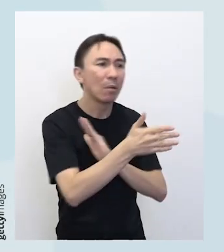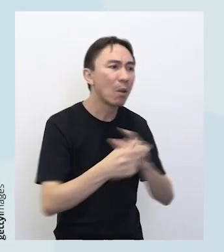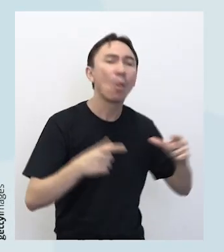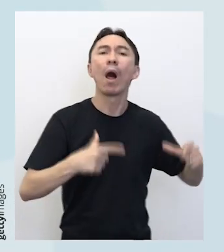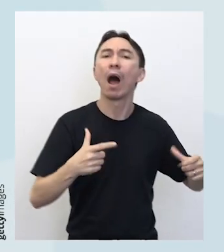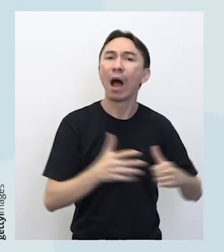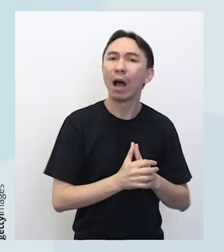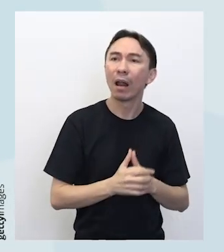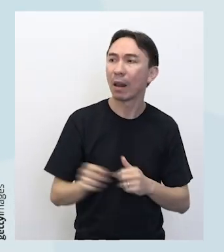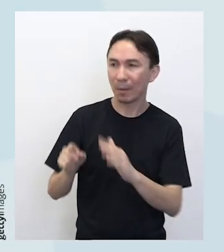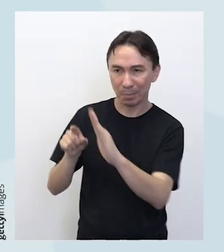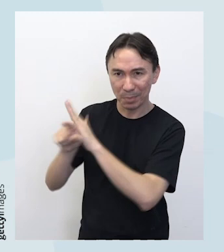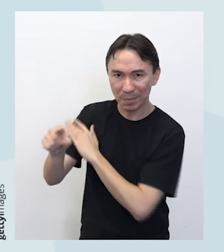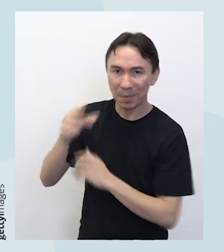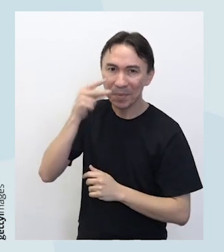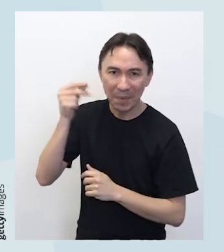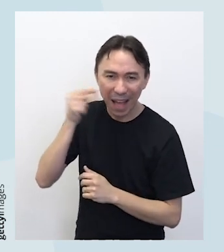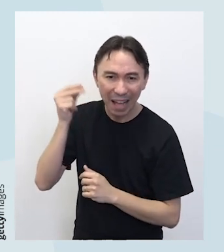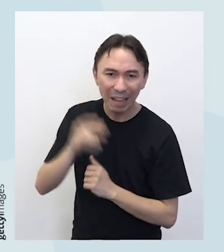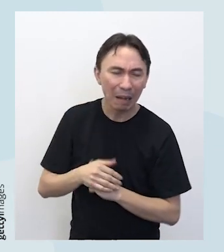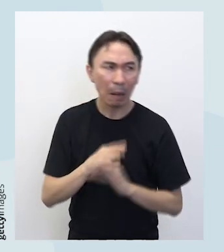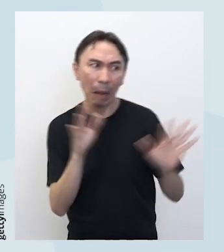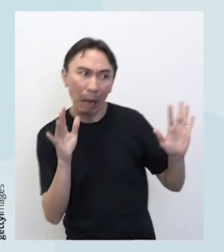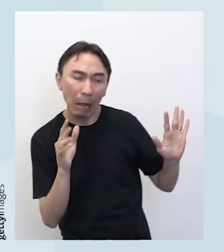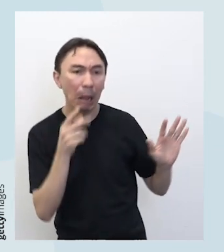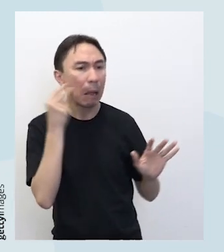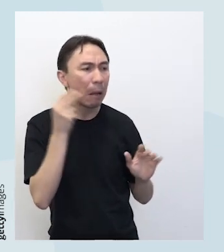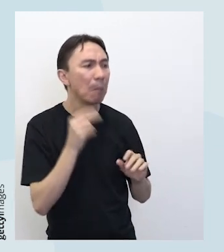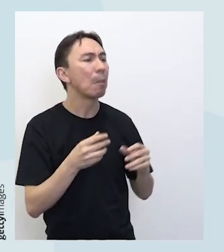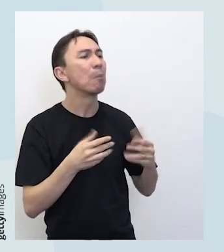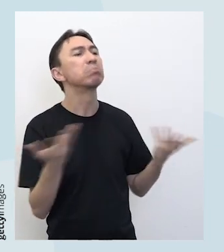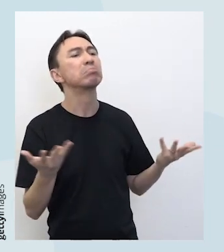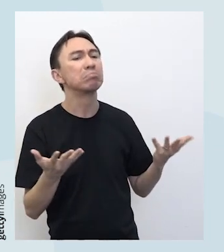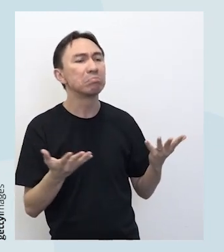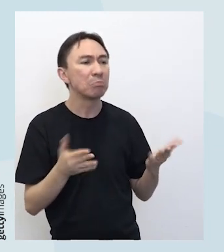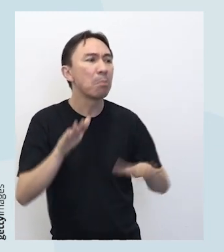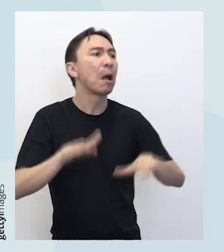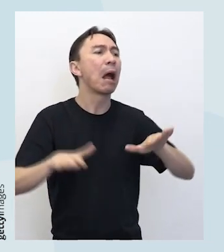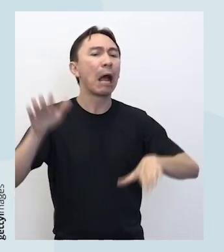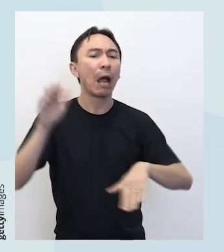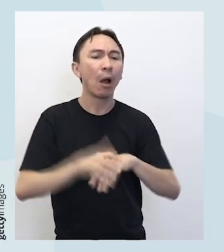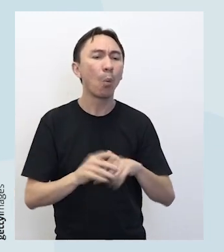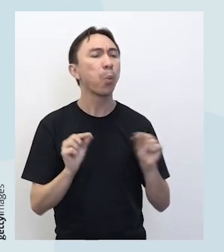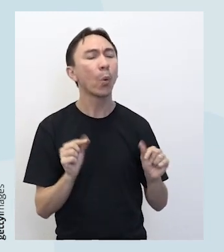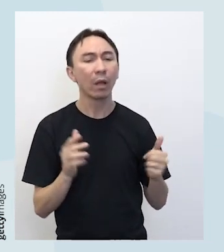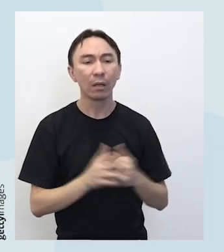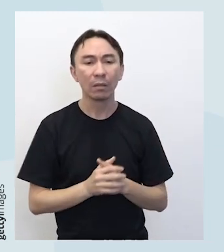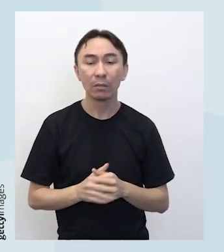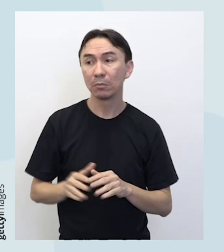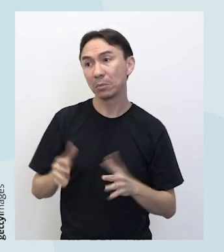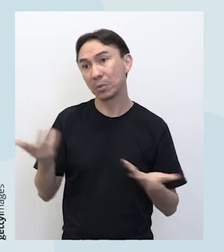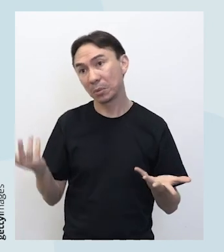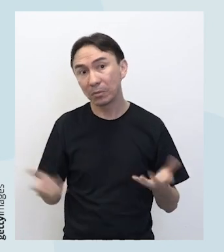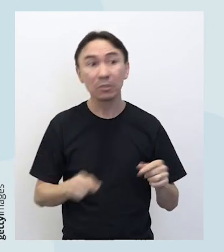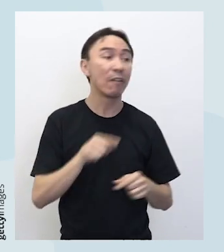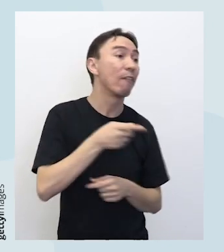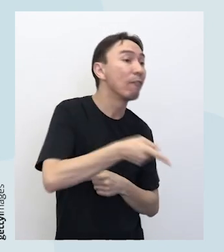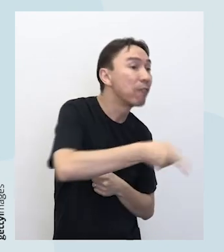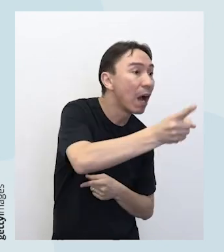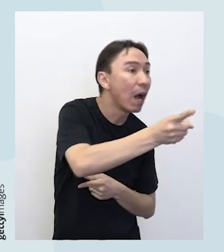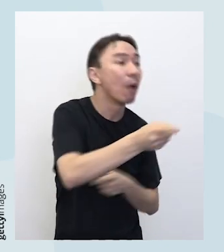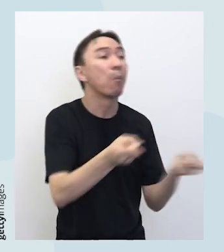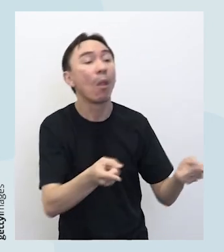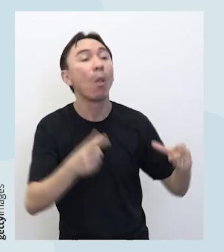ria. Depende, respondeu o gato. De quê? Replicou Alice. Depende de para onde você quer